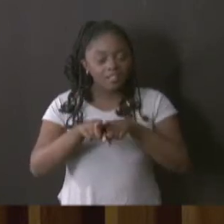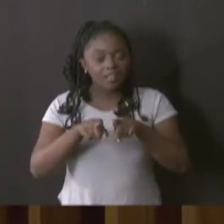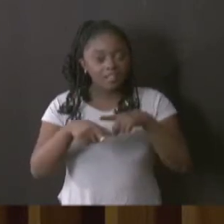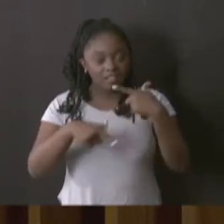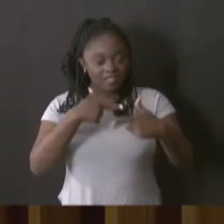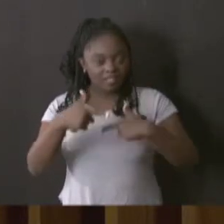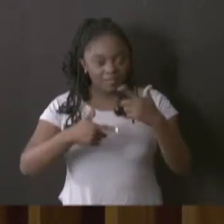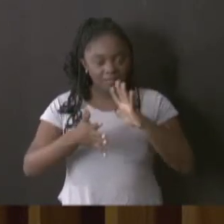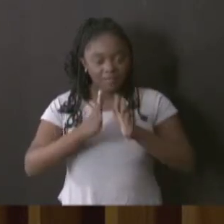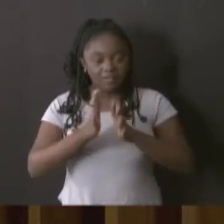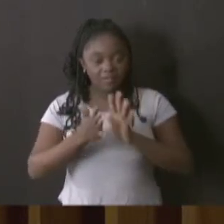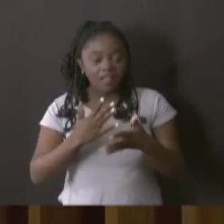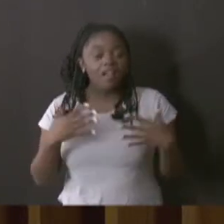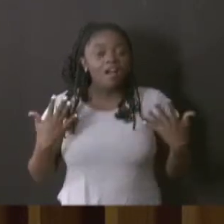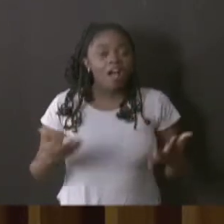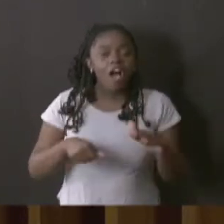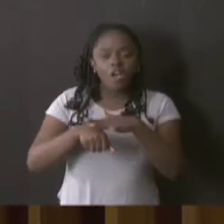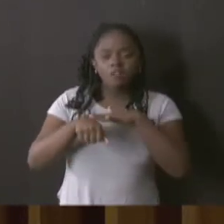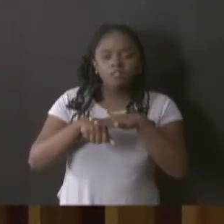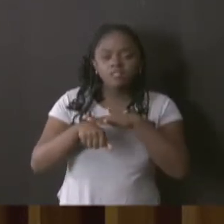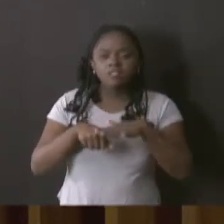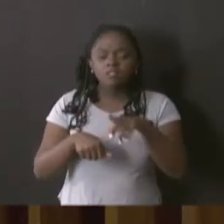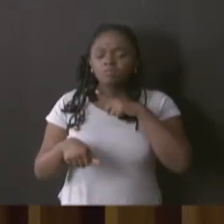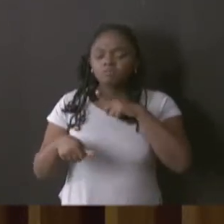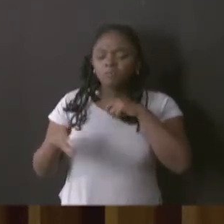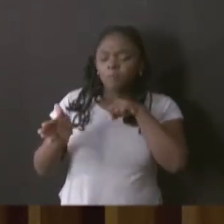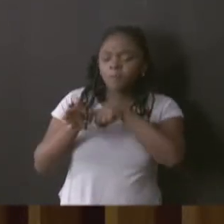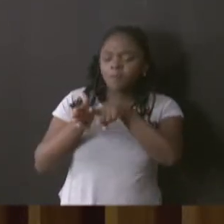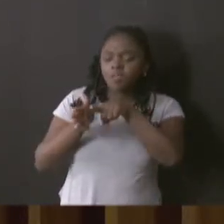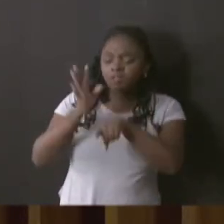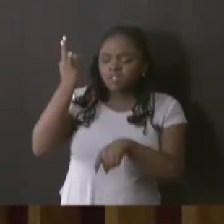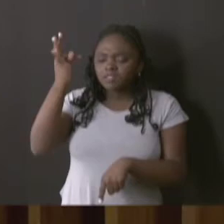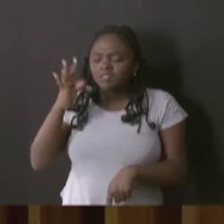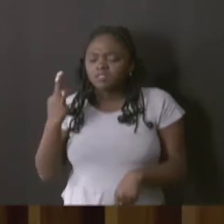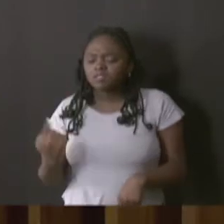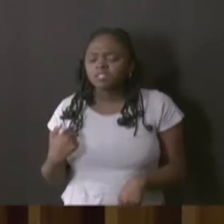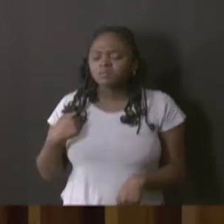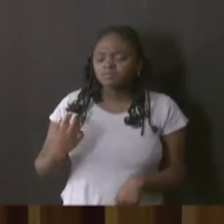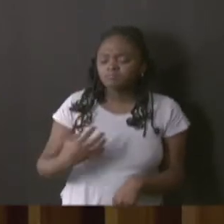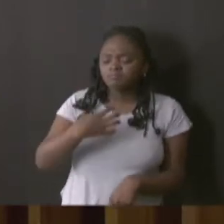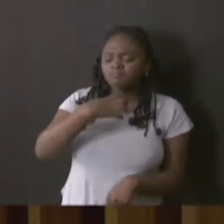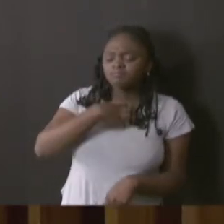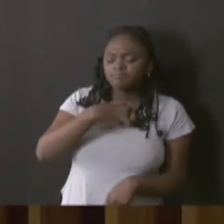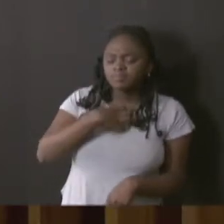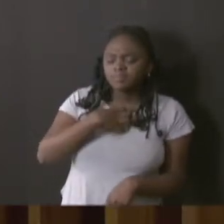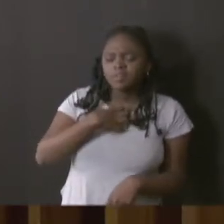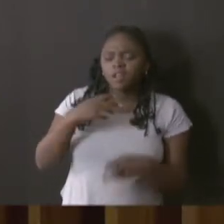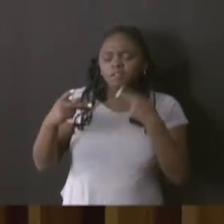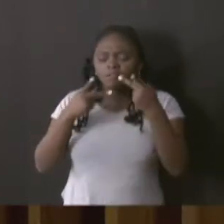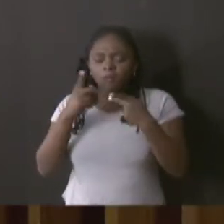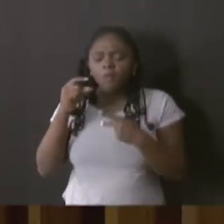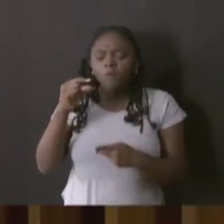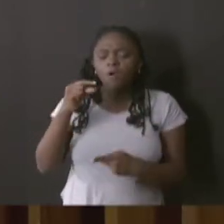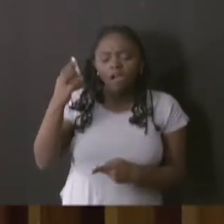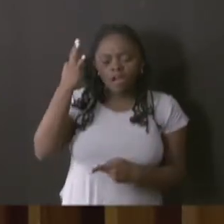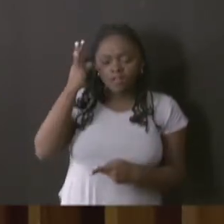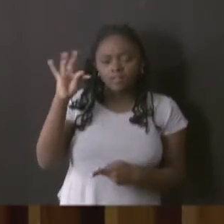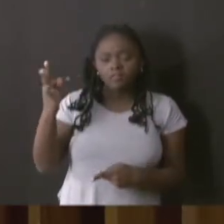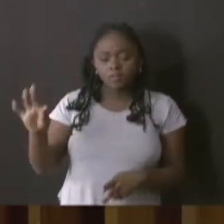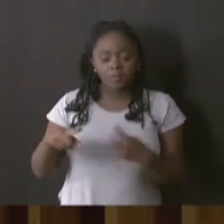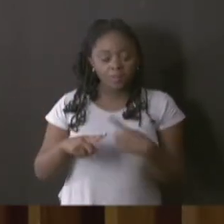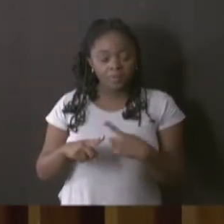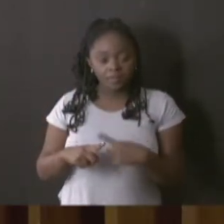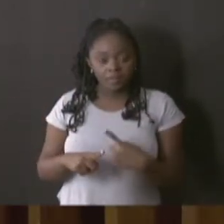estamos conversando, eu tenho uma pergunta, Tatiana, que é algo que me incomoda, eu vou até puxar um pouquinho para teologia, tá?